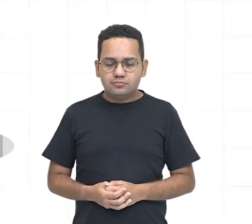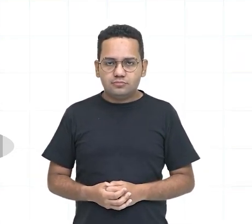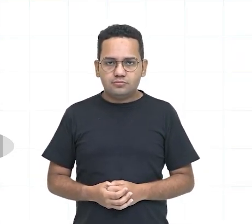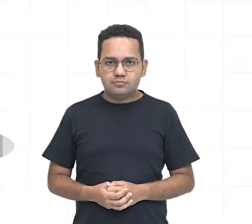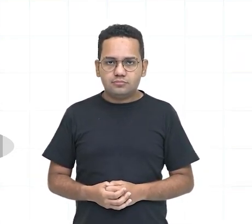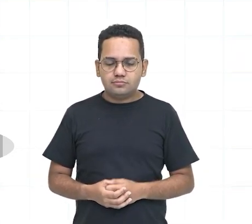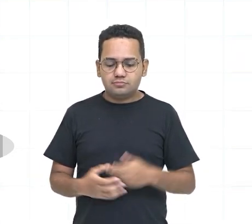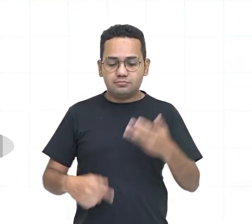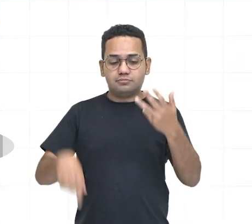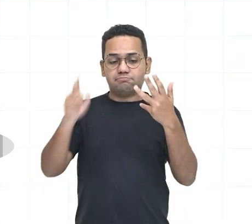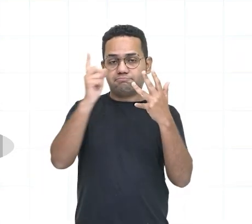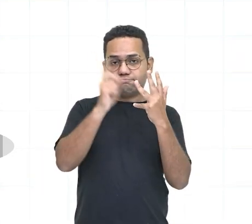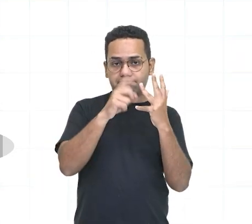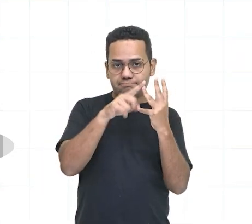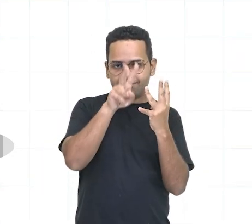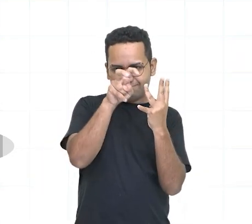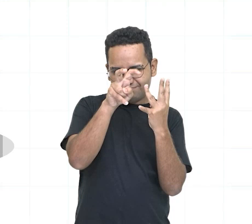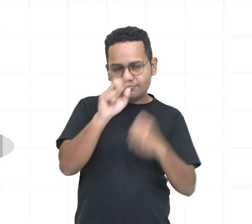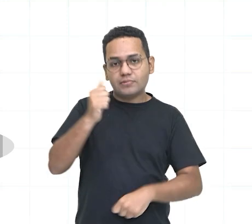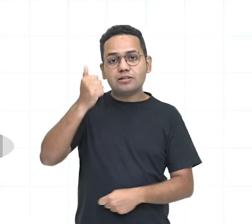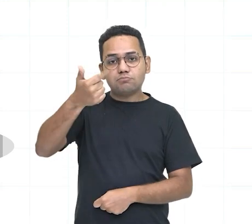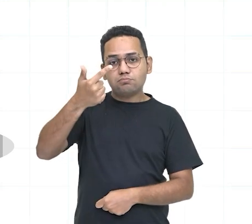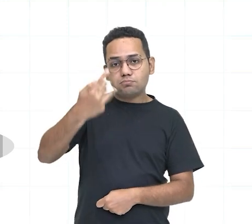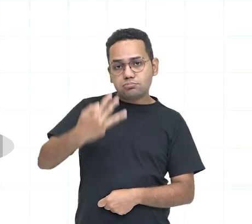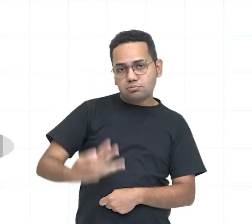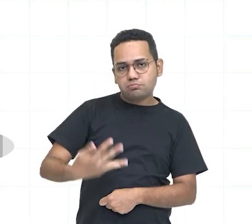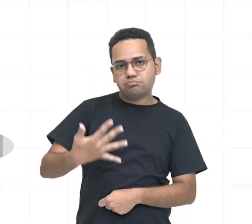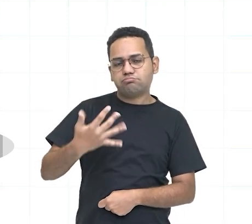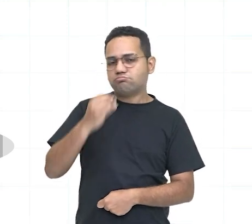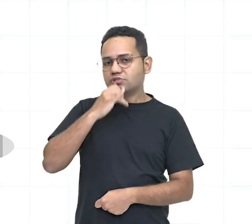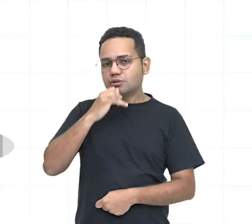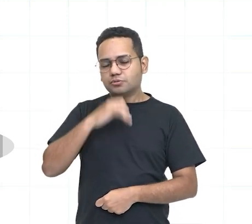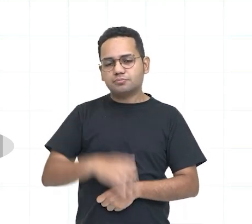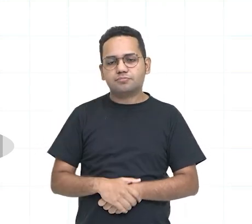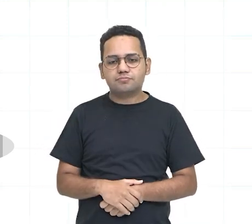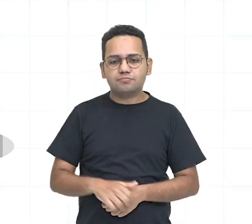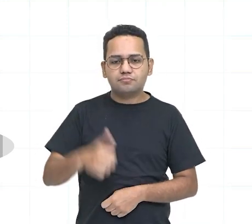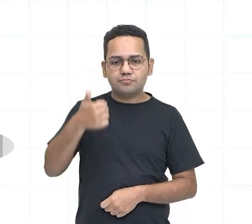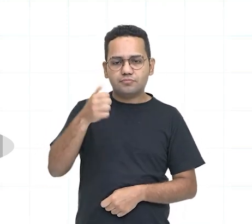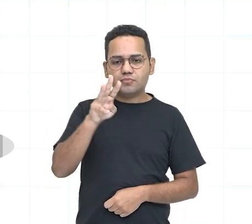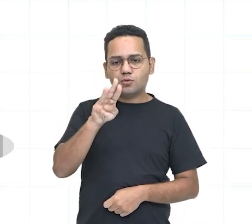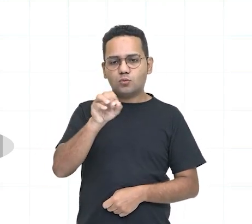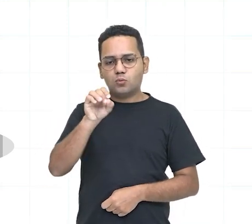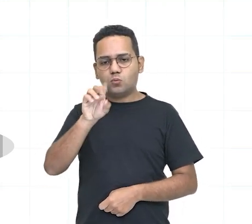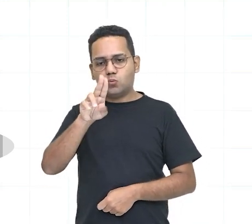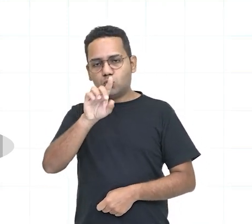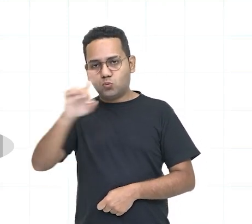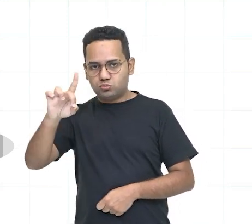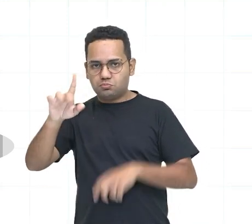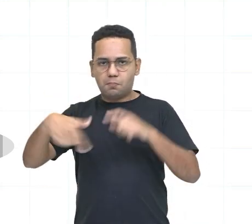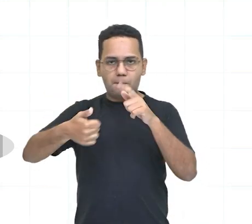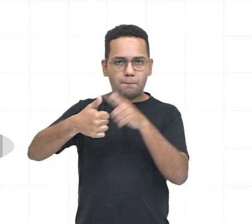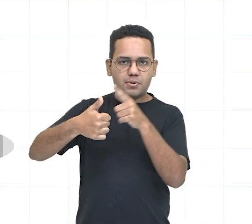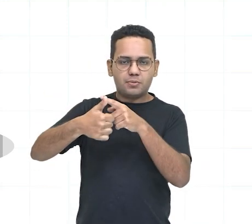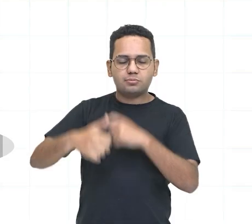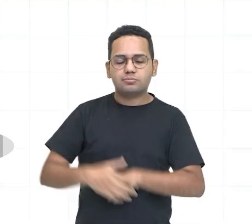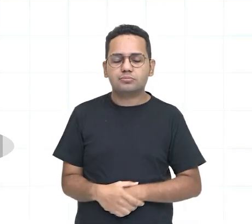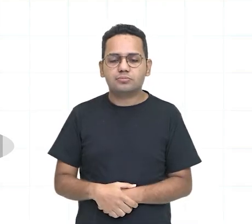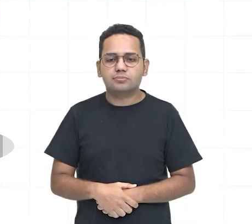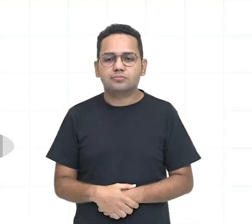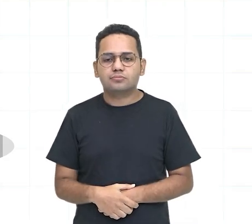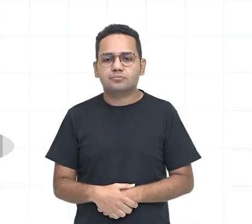temos would, nós utilizamos ele often used to express politeness, preference or